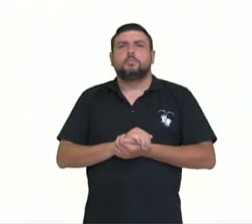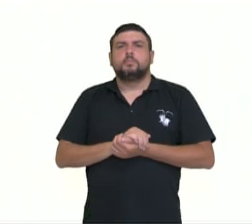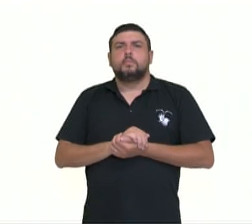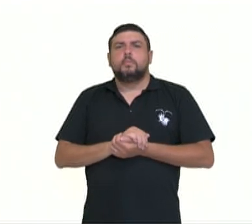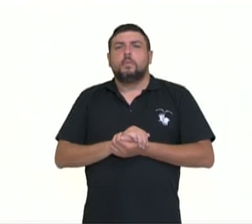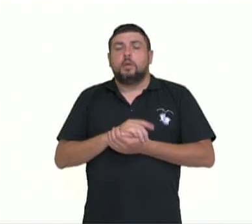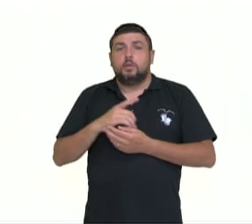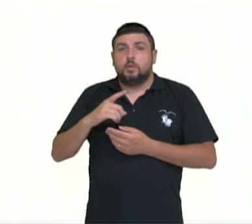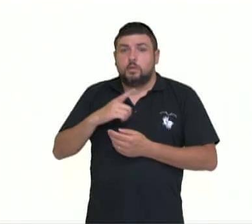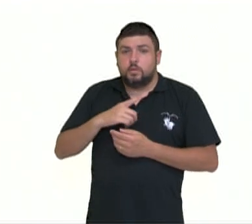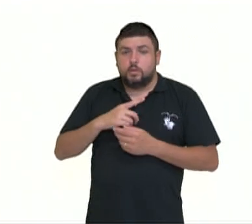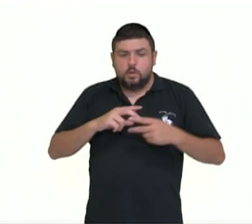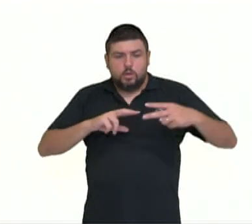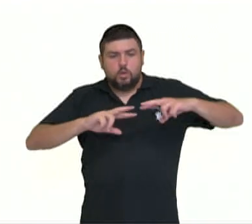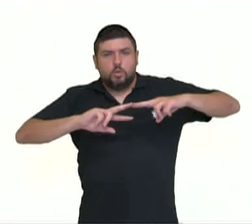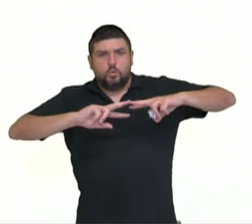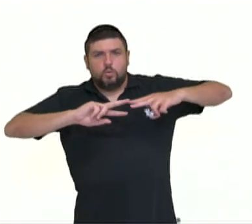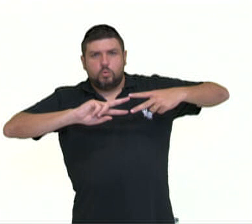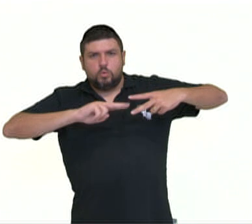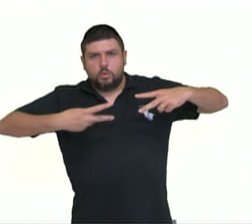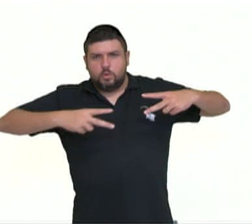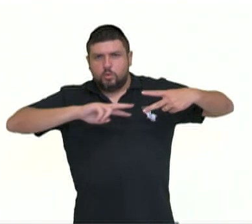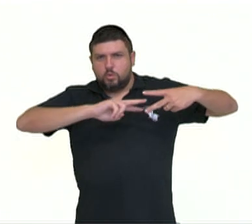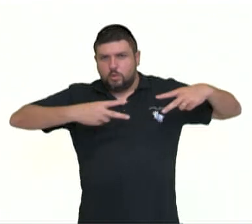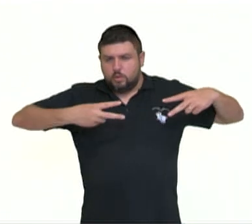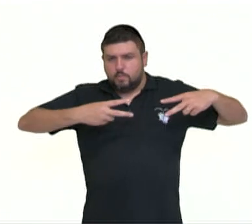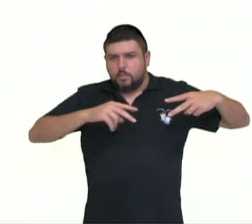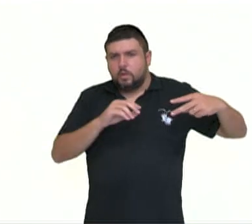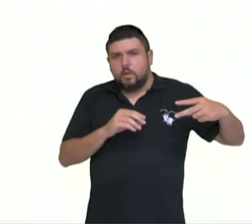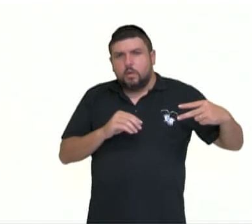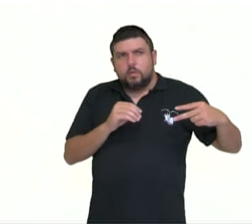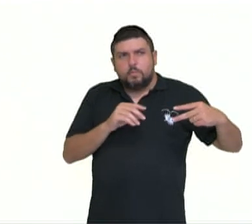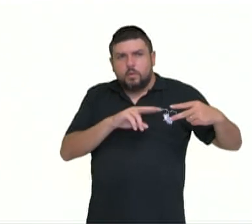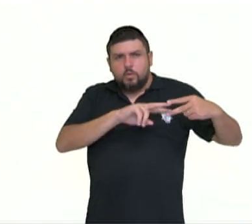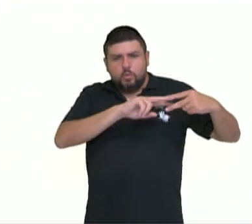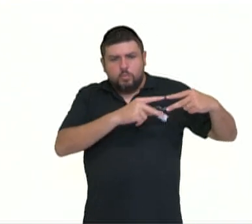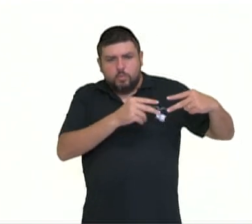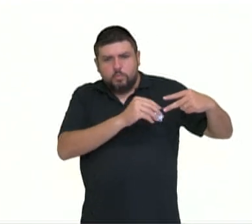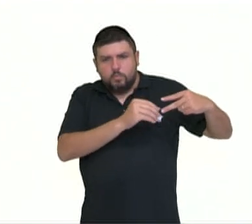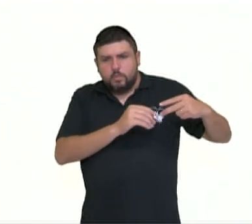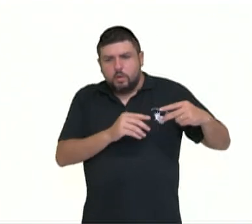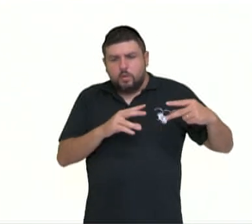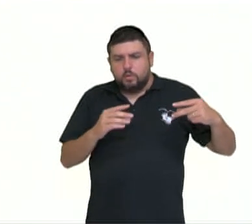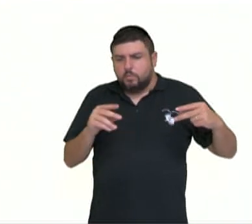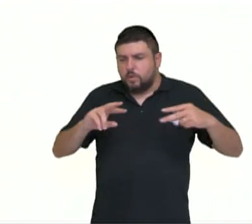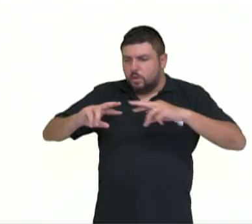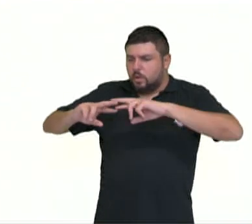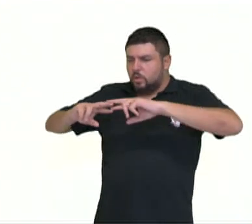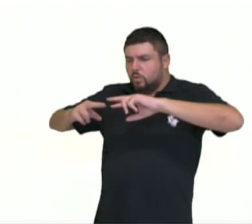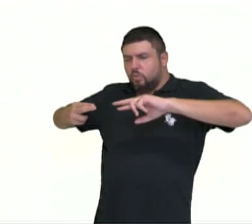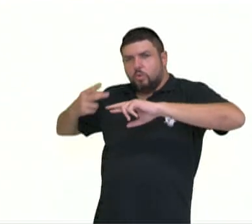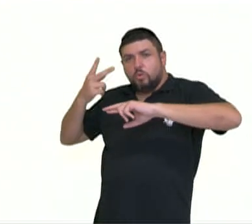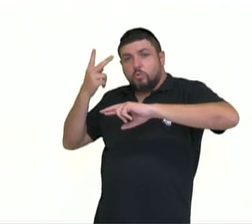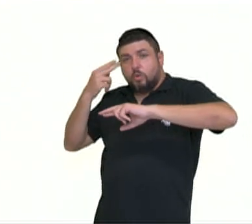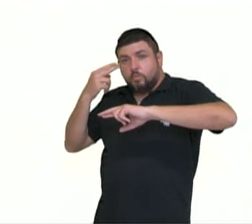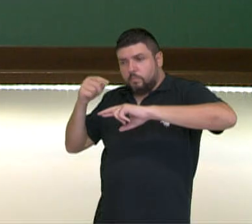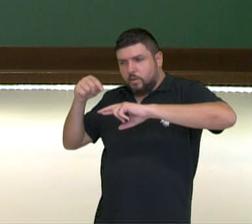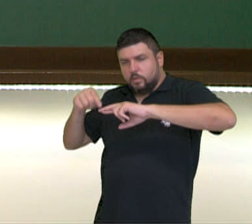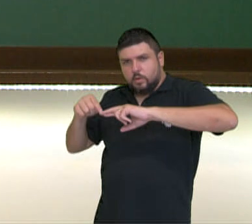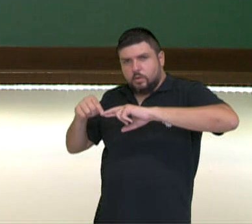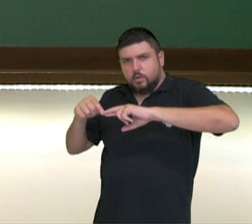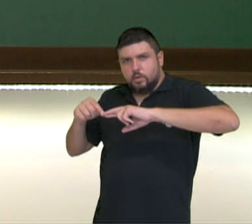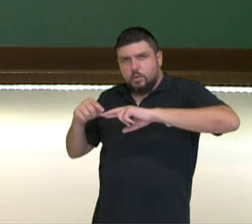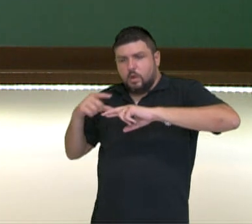novo gene e vou introduzir em um DNA circular. O que é esse DNA circular? O DNA circular, pessoal, é aquele